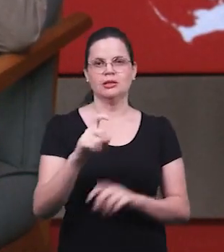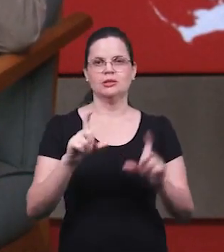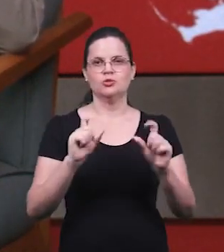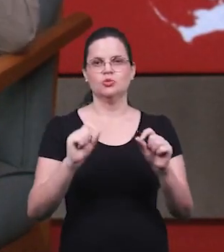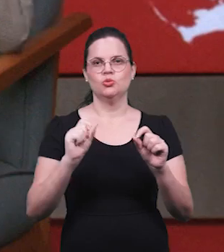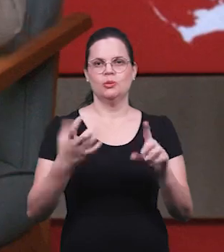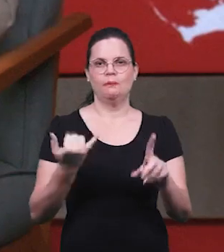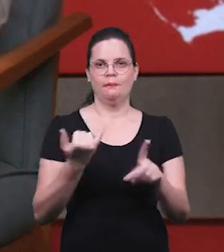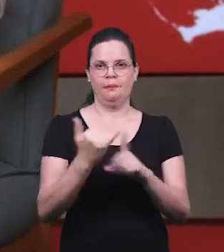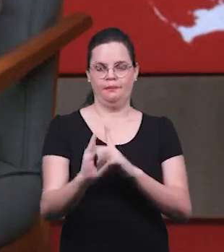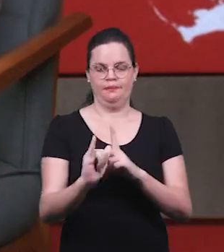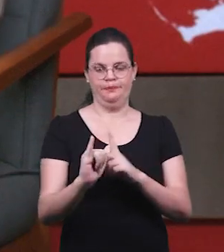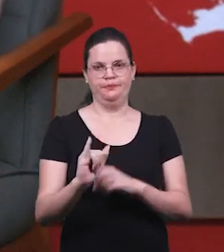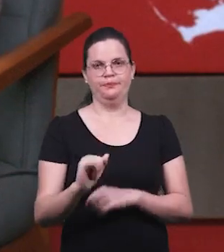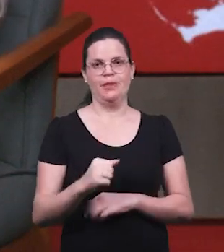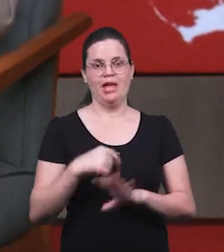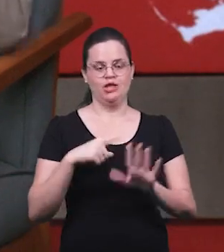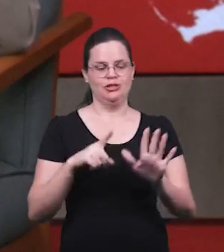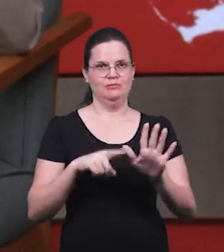sobre o profeta, não é?